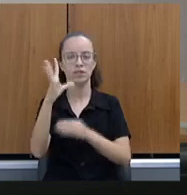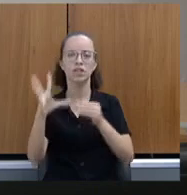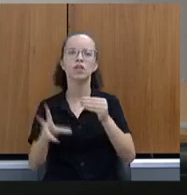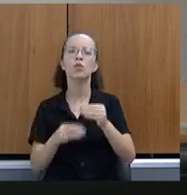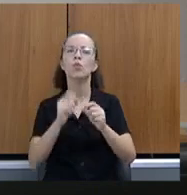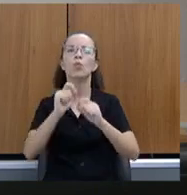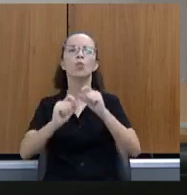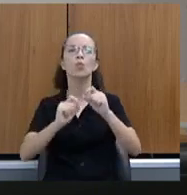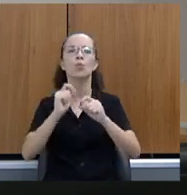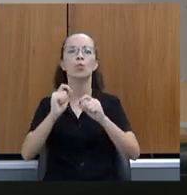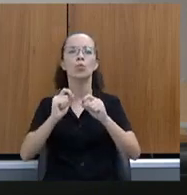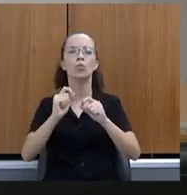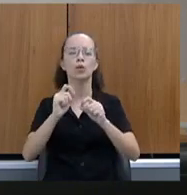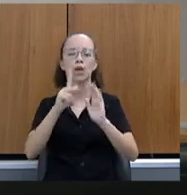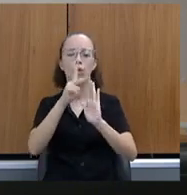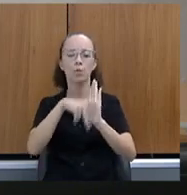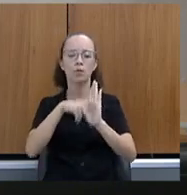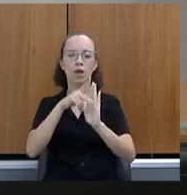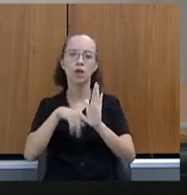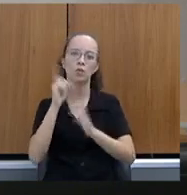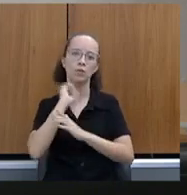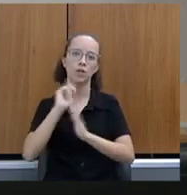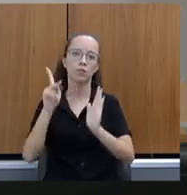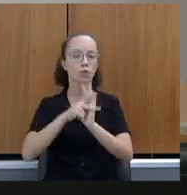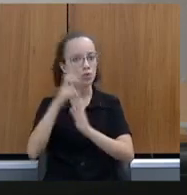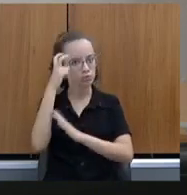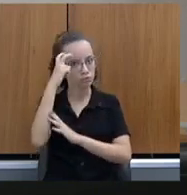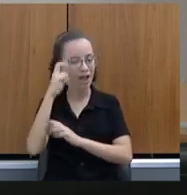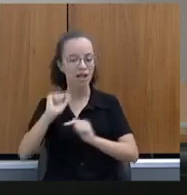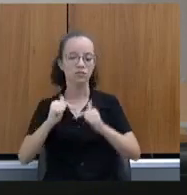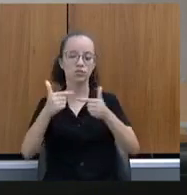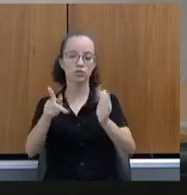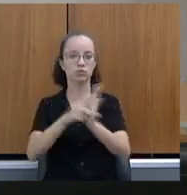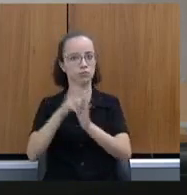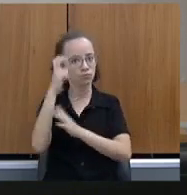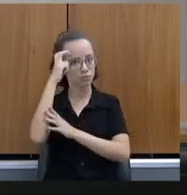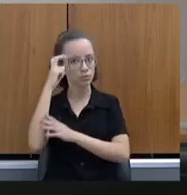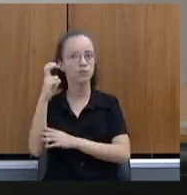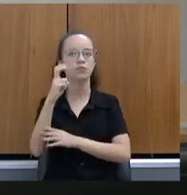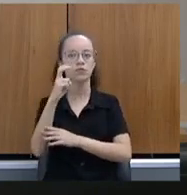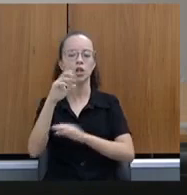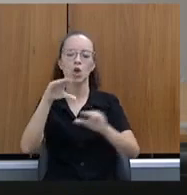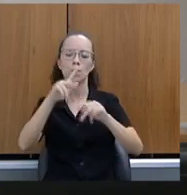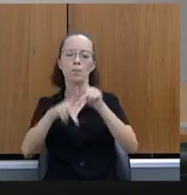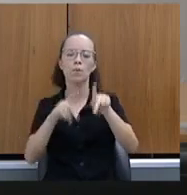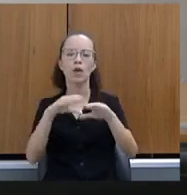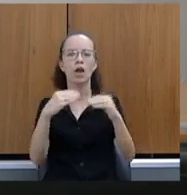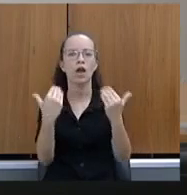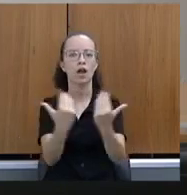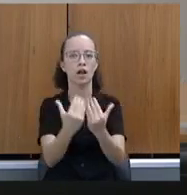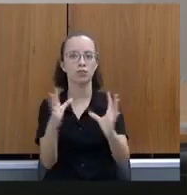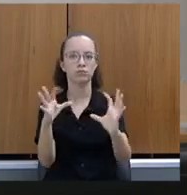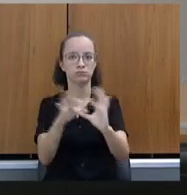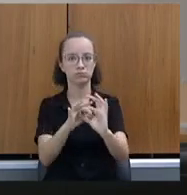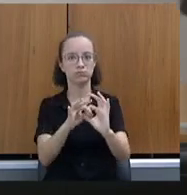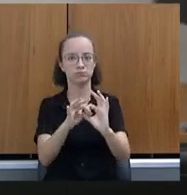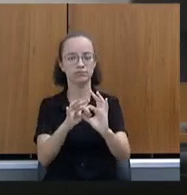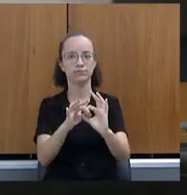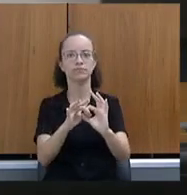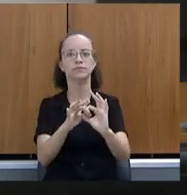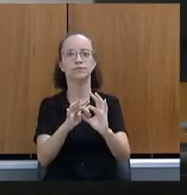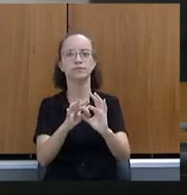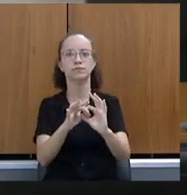e priorizar o plano Mineiro de turismo ações de turismo de bases Comunitária TBC